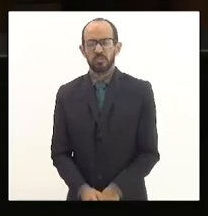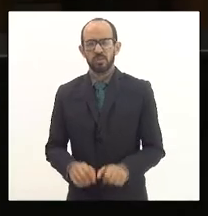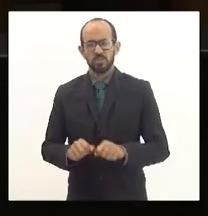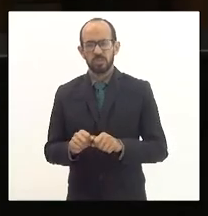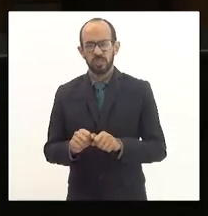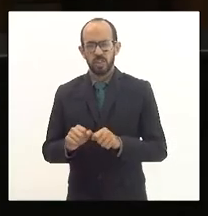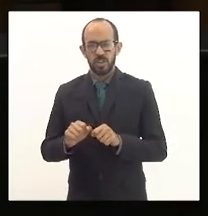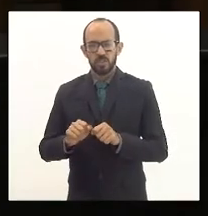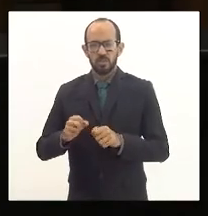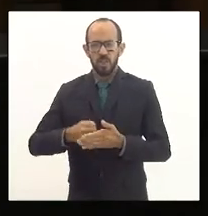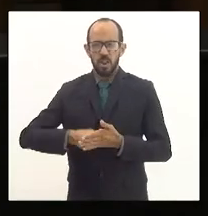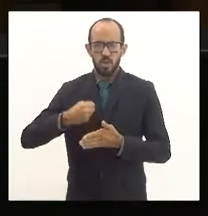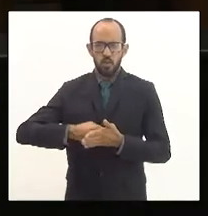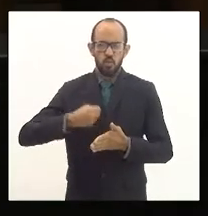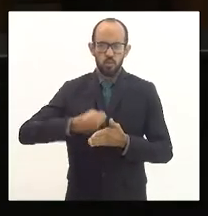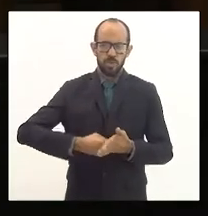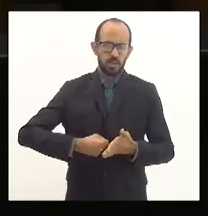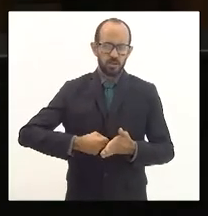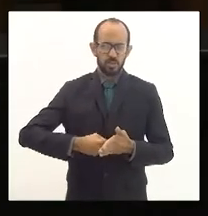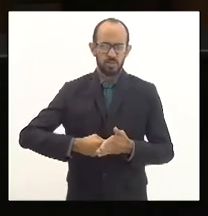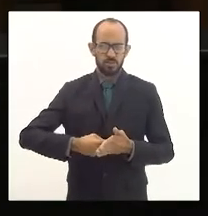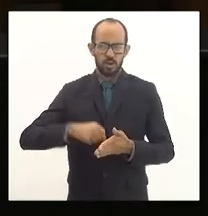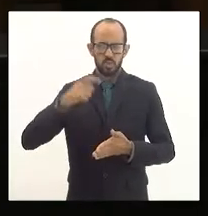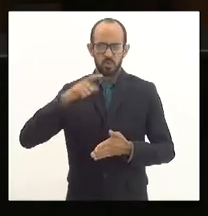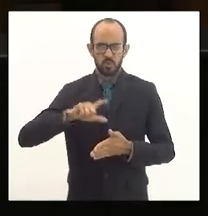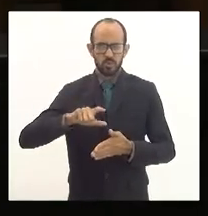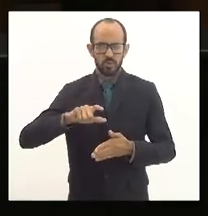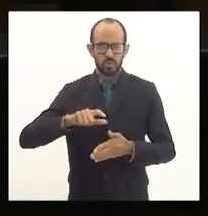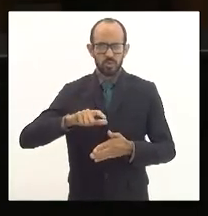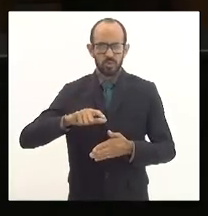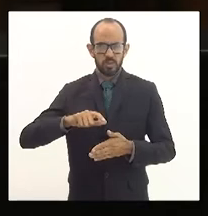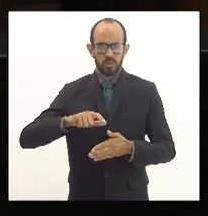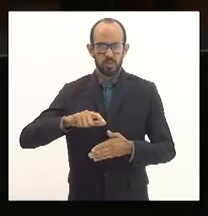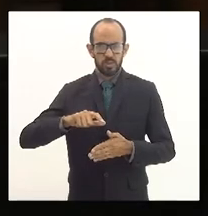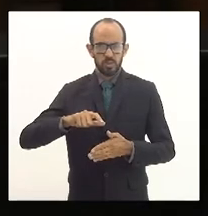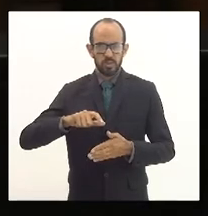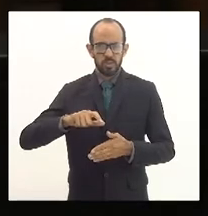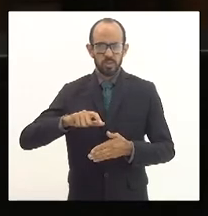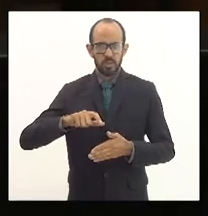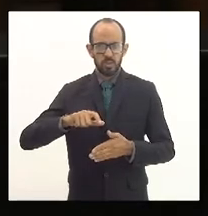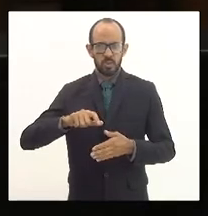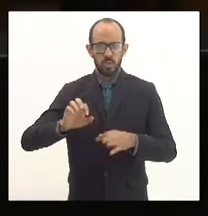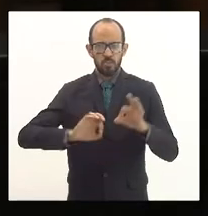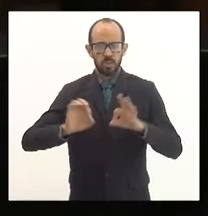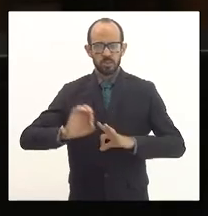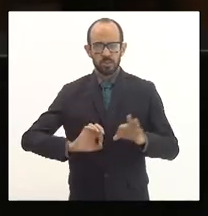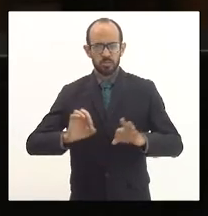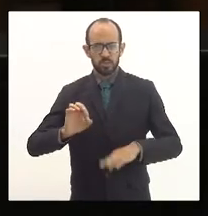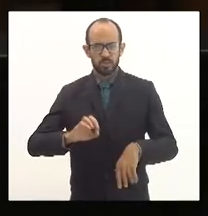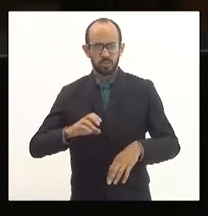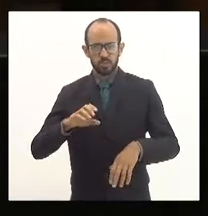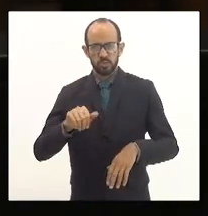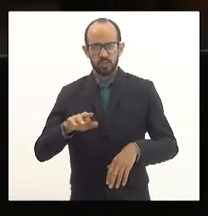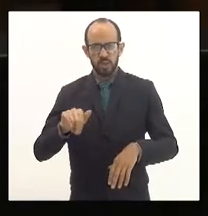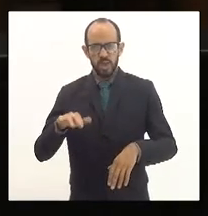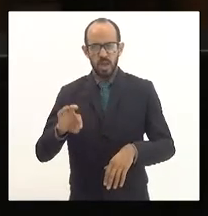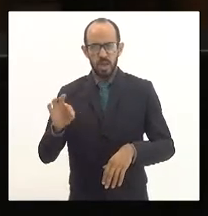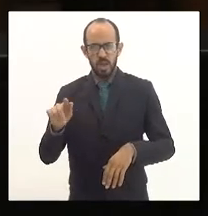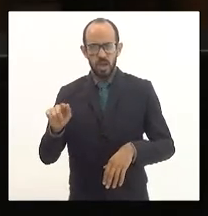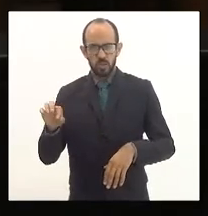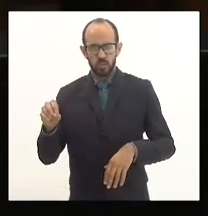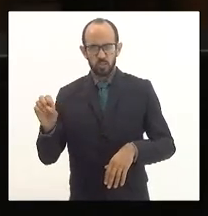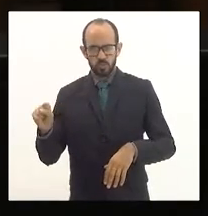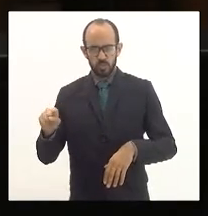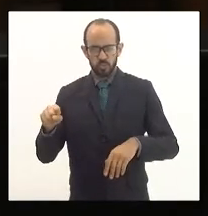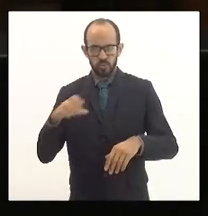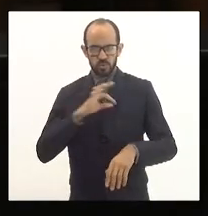plano de cargos e salários e isso não está sendo cumprido pelo governo EA gente vai um